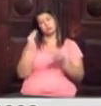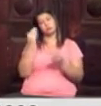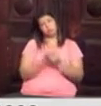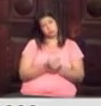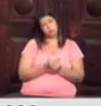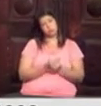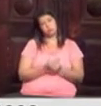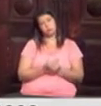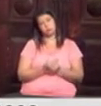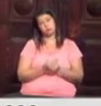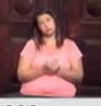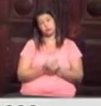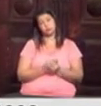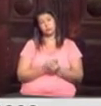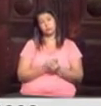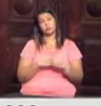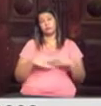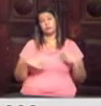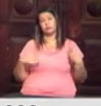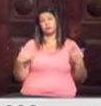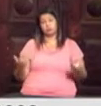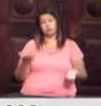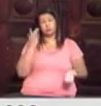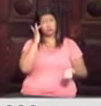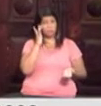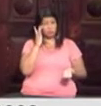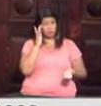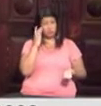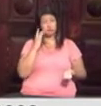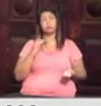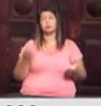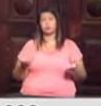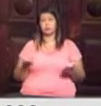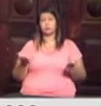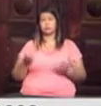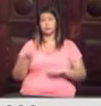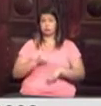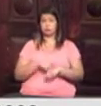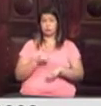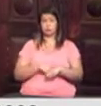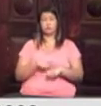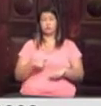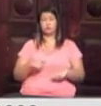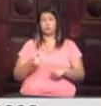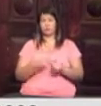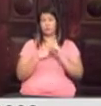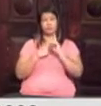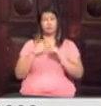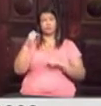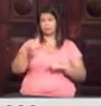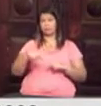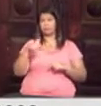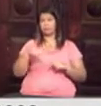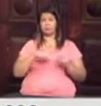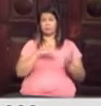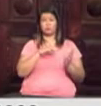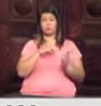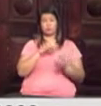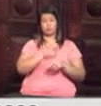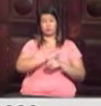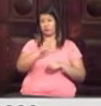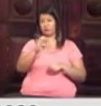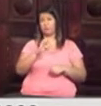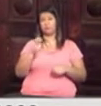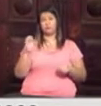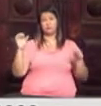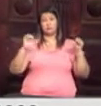juízo de valor. Acho, senhora Presidente, nesse momento que a crise do Estado torna-se mais grave, que